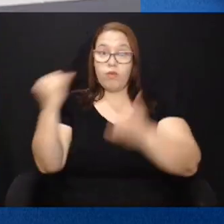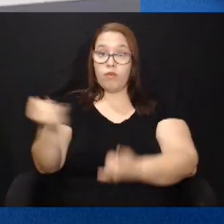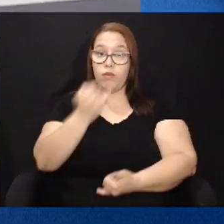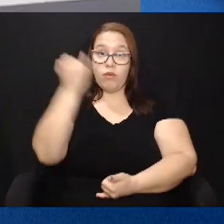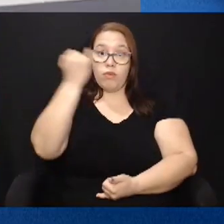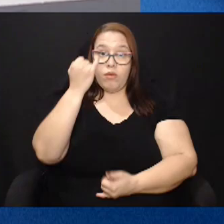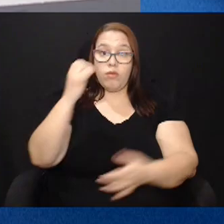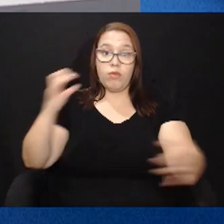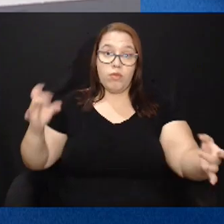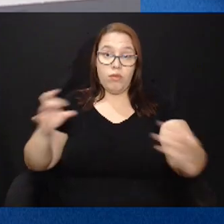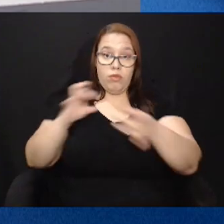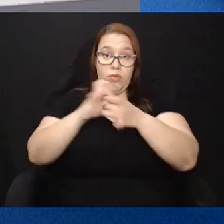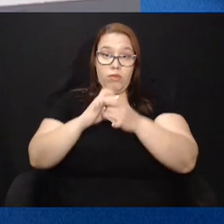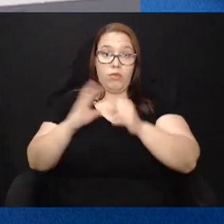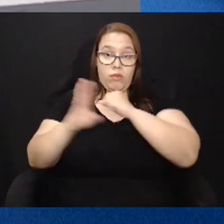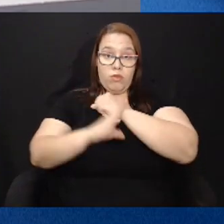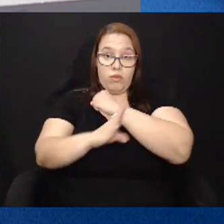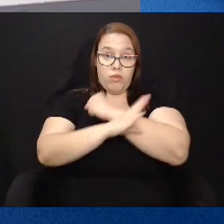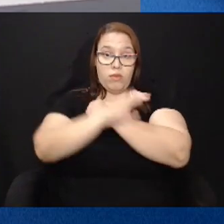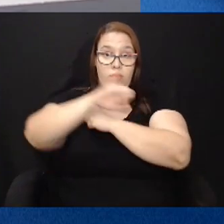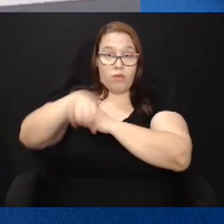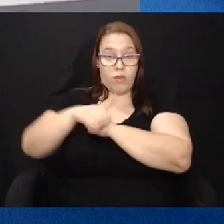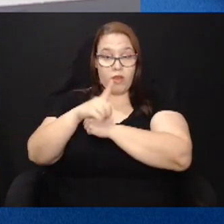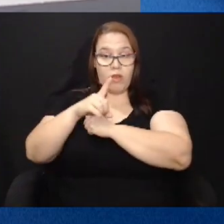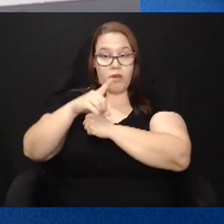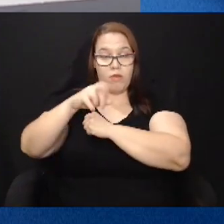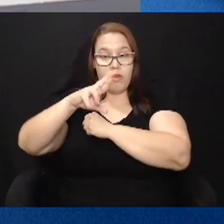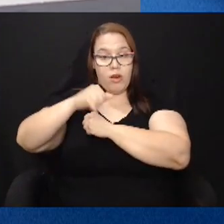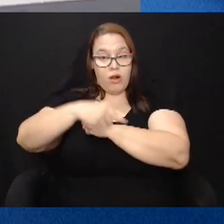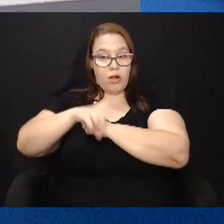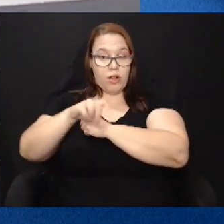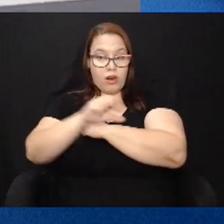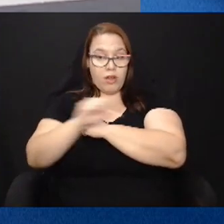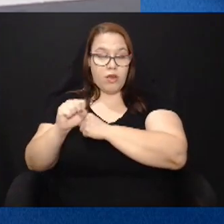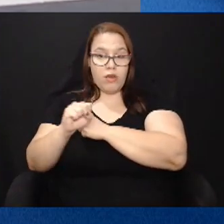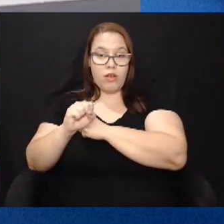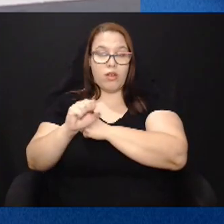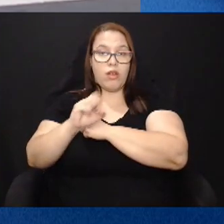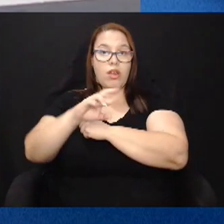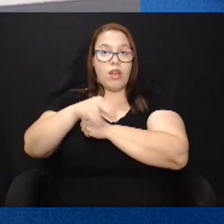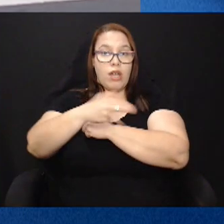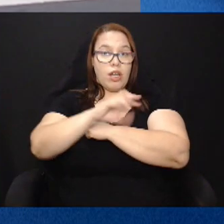liga os bairros Jardim Mercedes e Recanto do Sol 1.